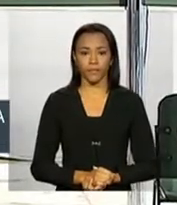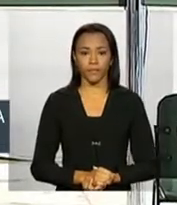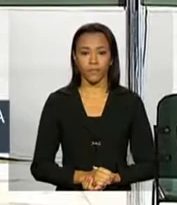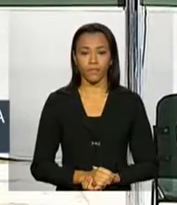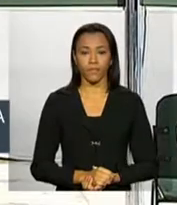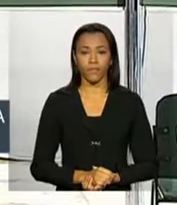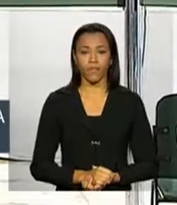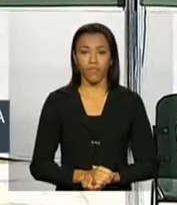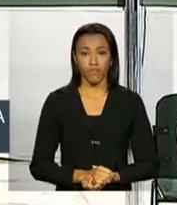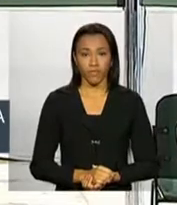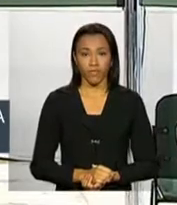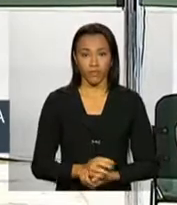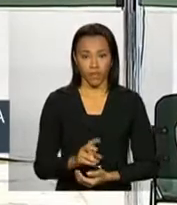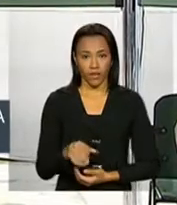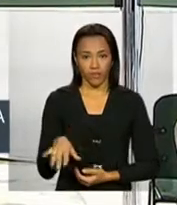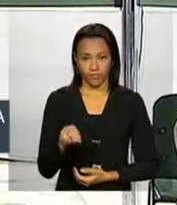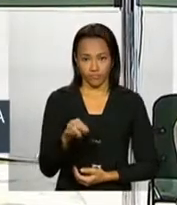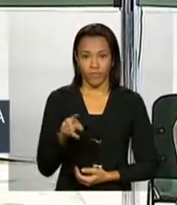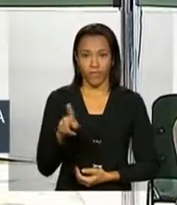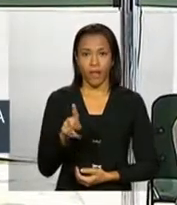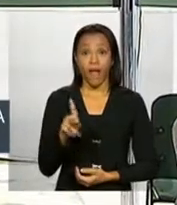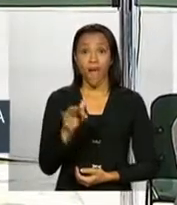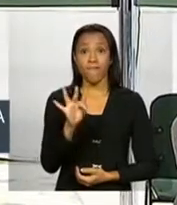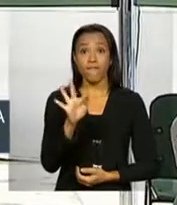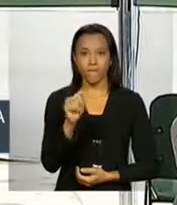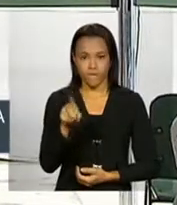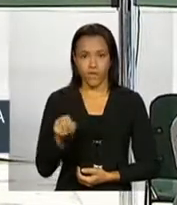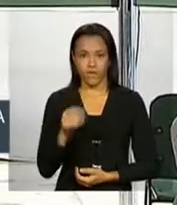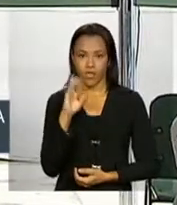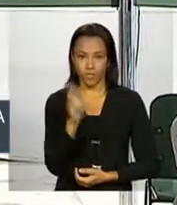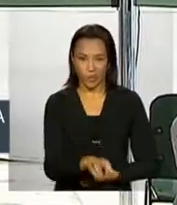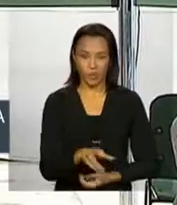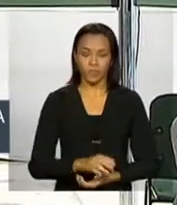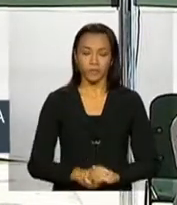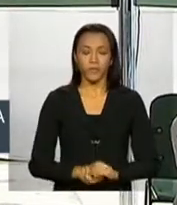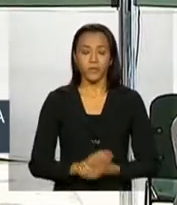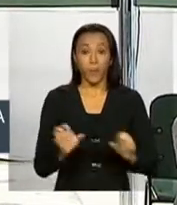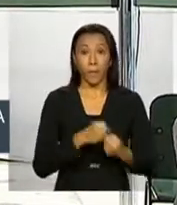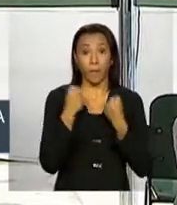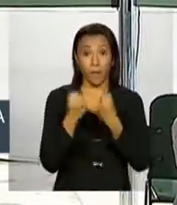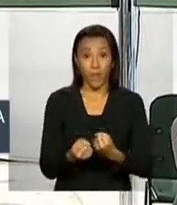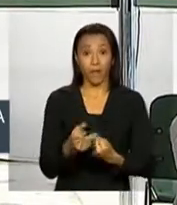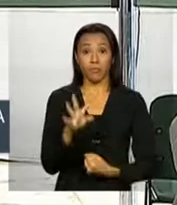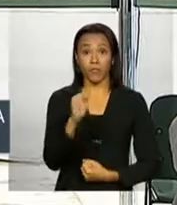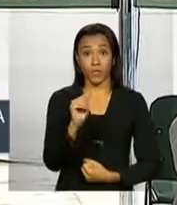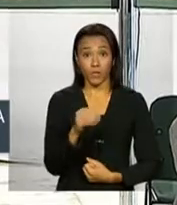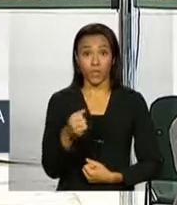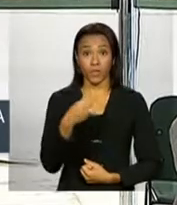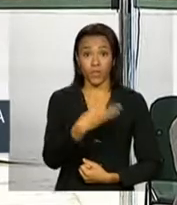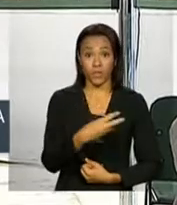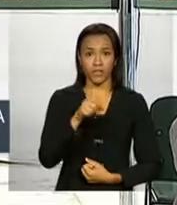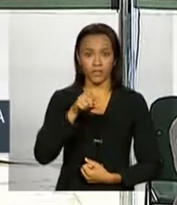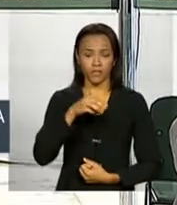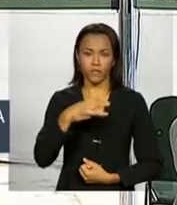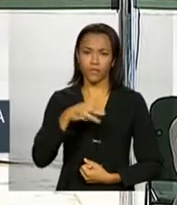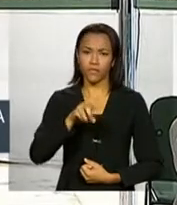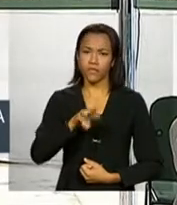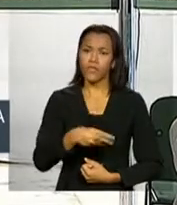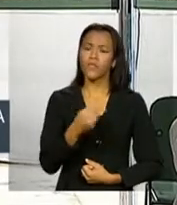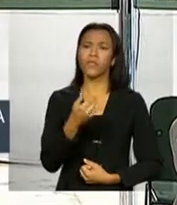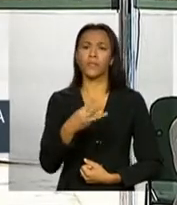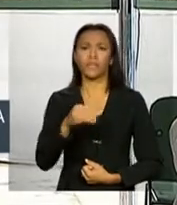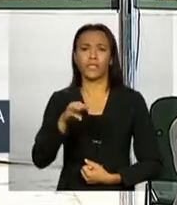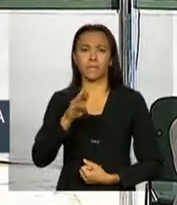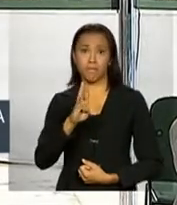a Fazenda responderá. O impacto para o Tesouro é 3,3 bilhões